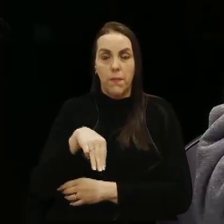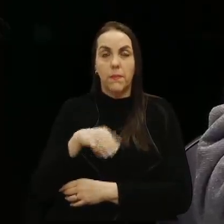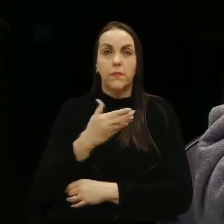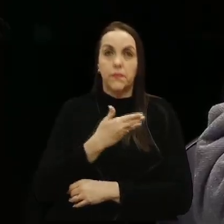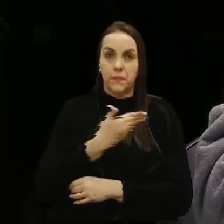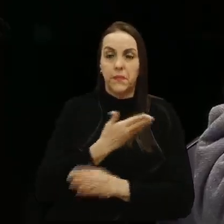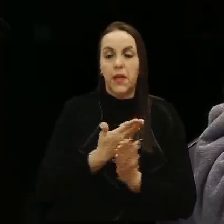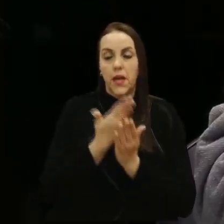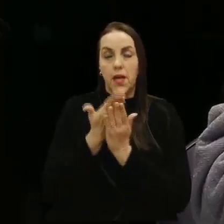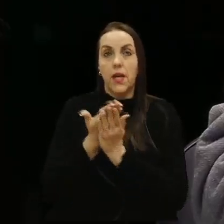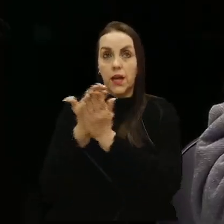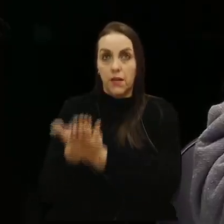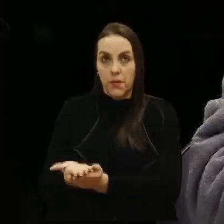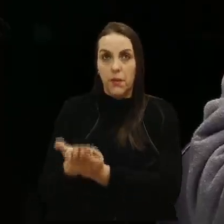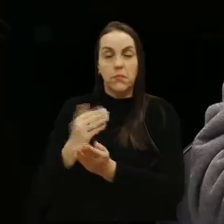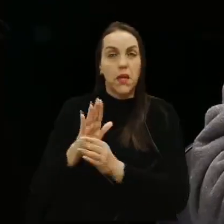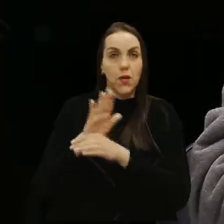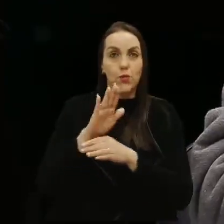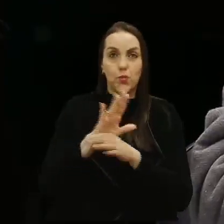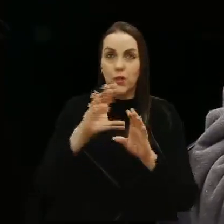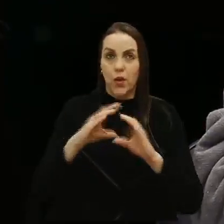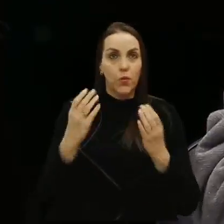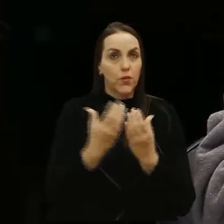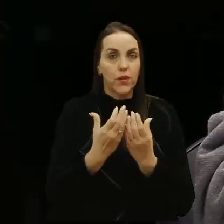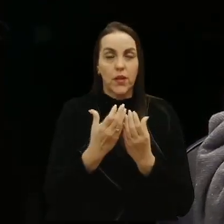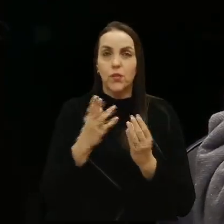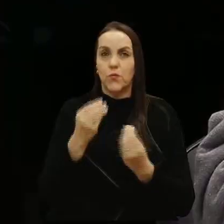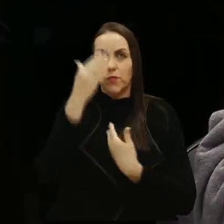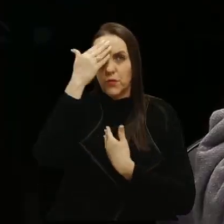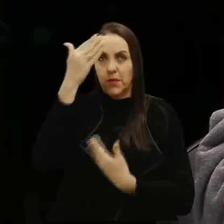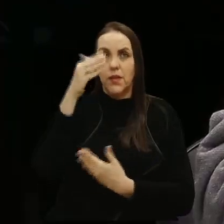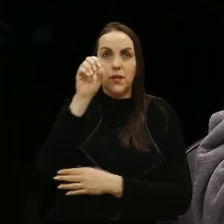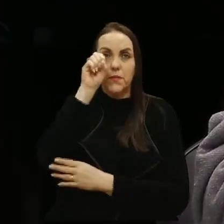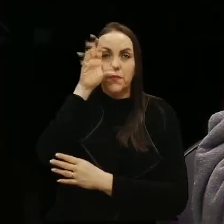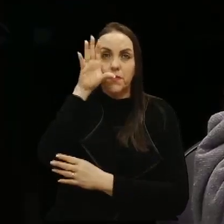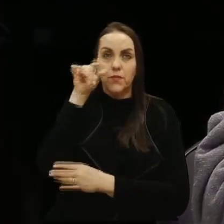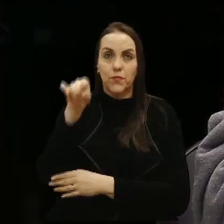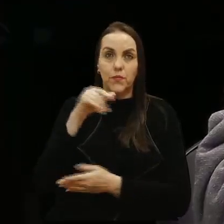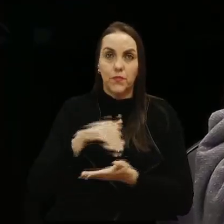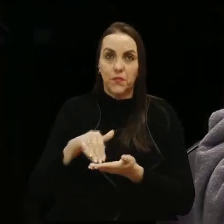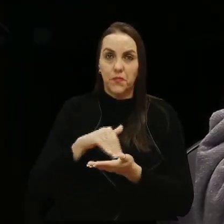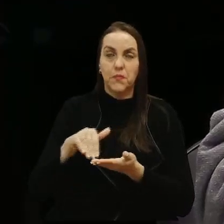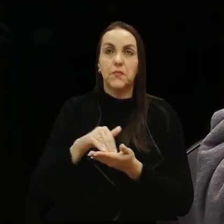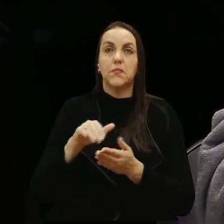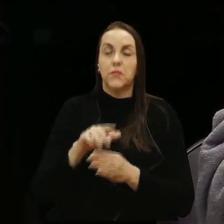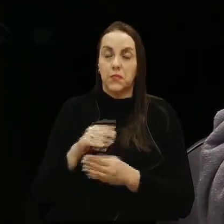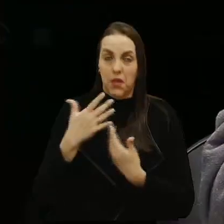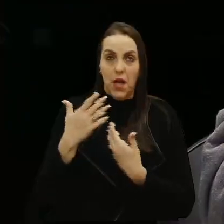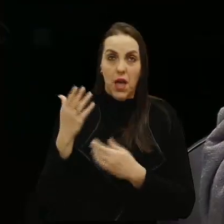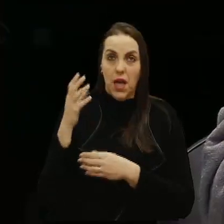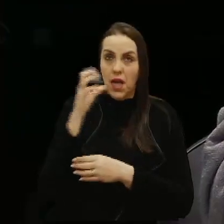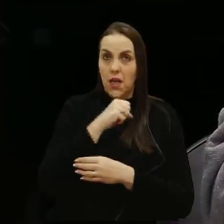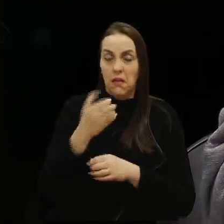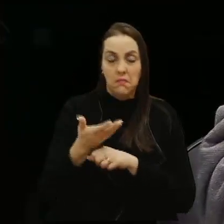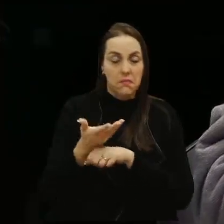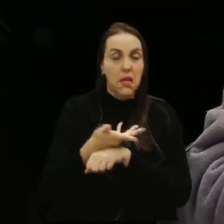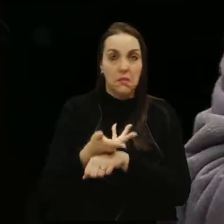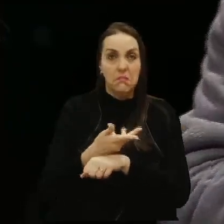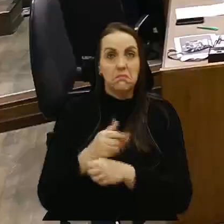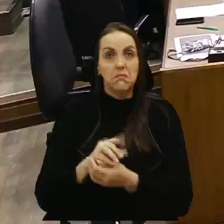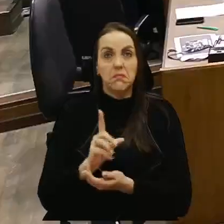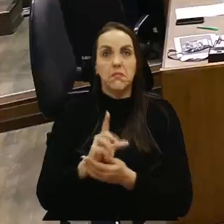encaminharam essa demanda para auxiliar toda a comunidade. Então, meu muito obrigado ao secretário Elisandro Fiuza, que tem sido tão célere no atendimento das nossas demandas,